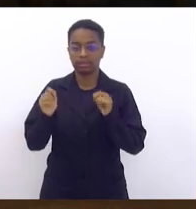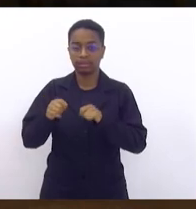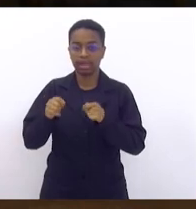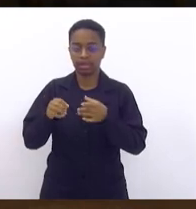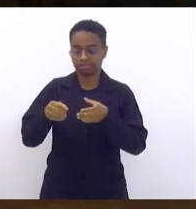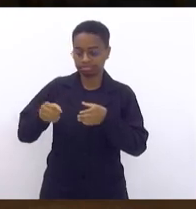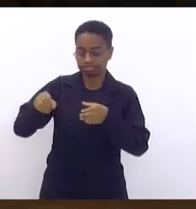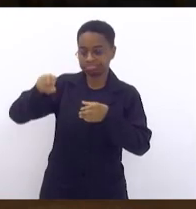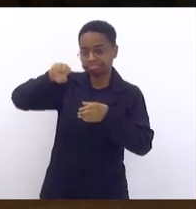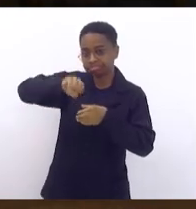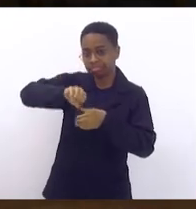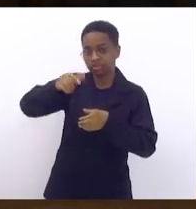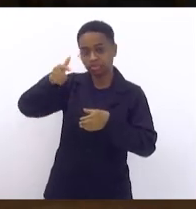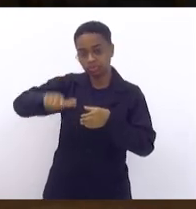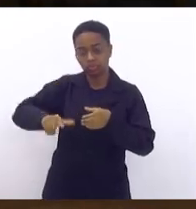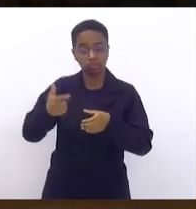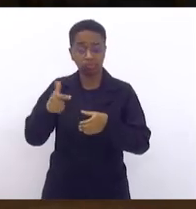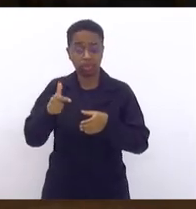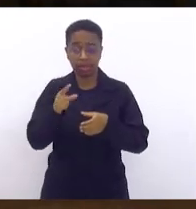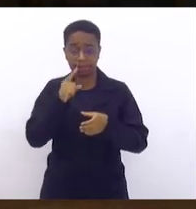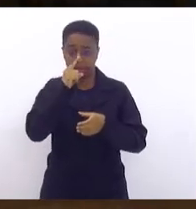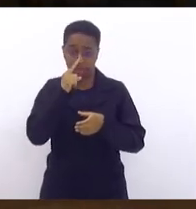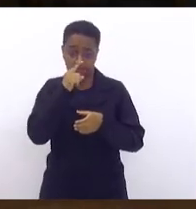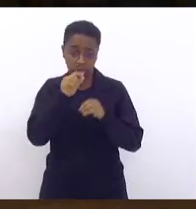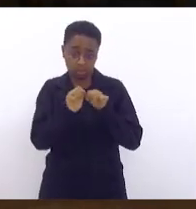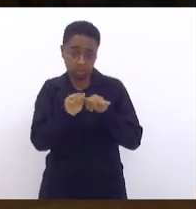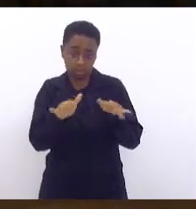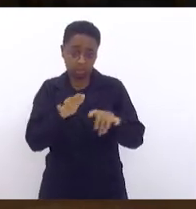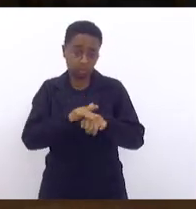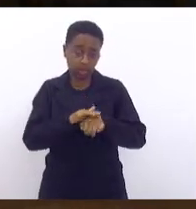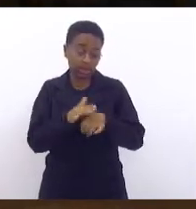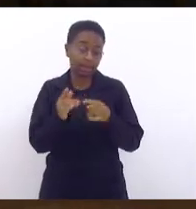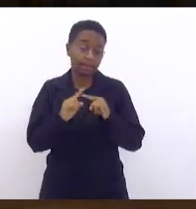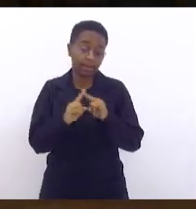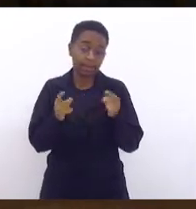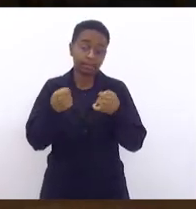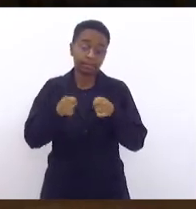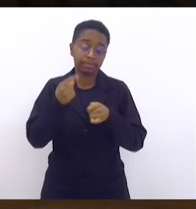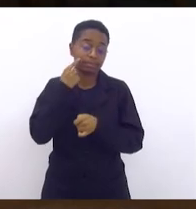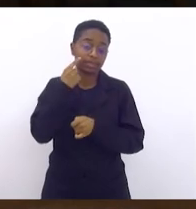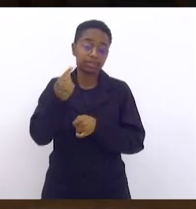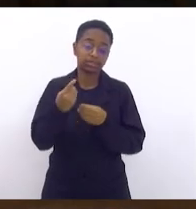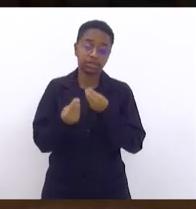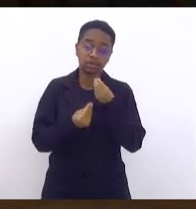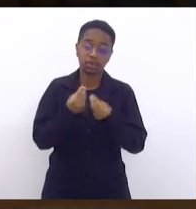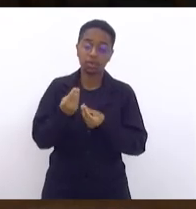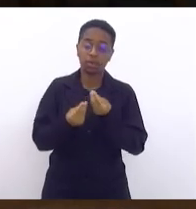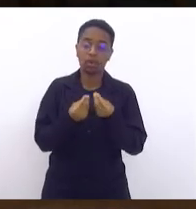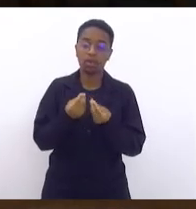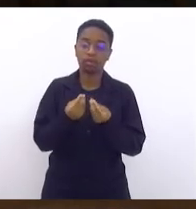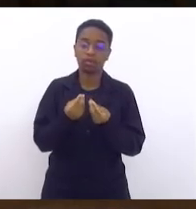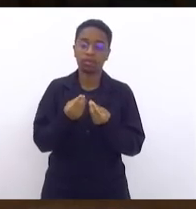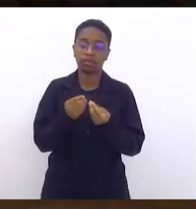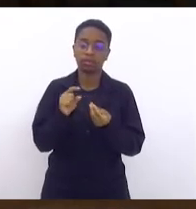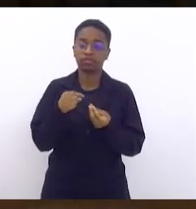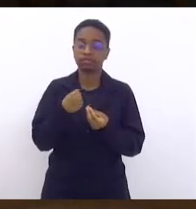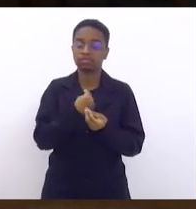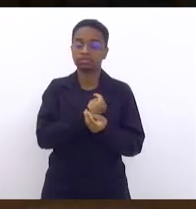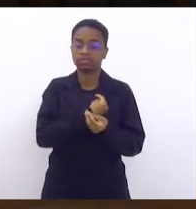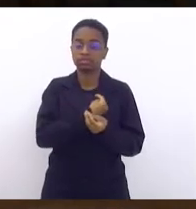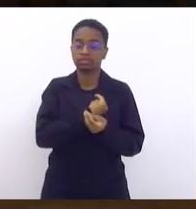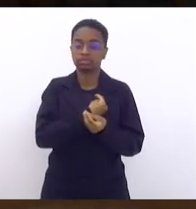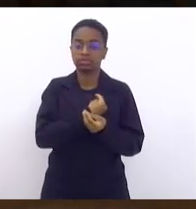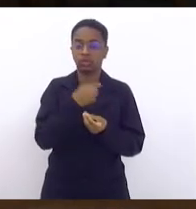Não há perigo de contaminação Então eu acho que é pensar de que maneira a gente vai fazer